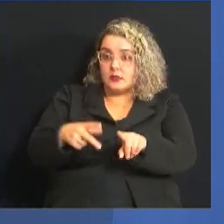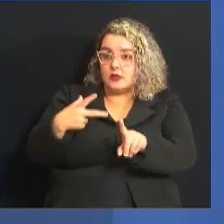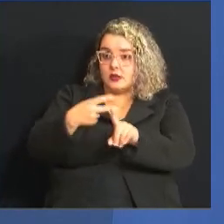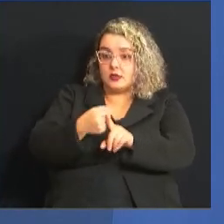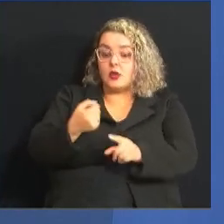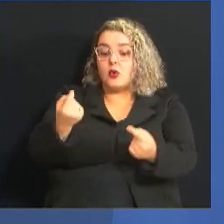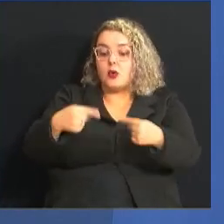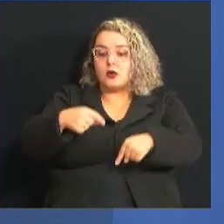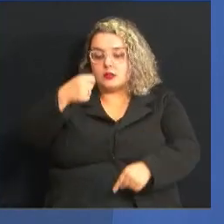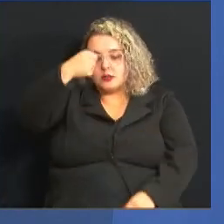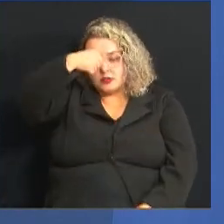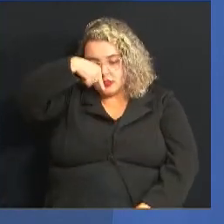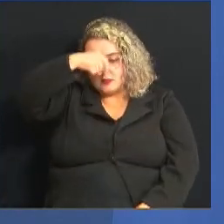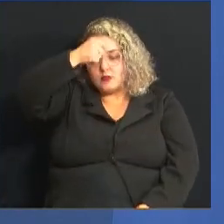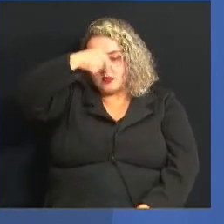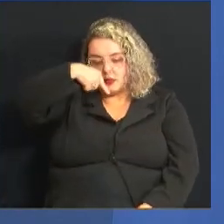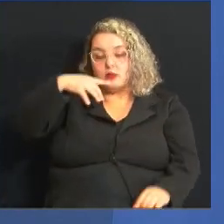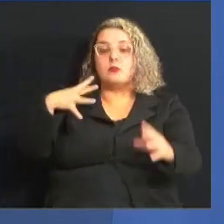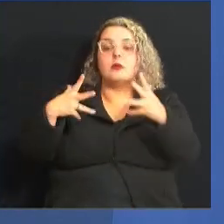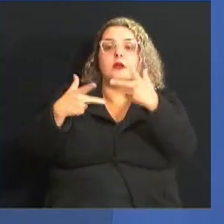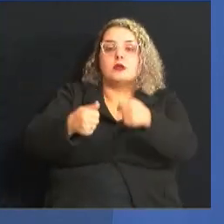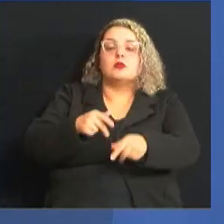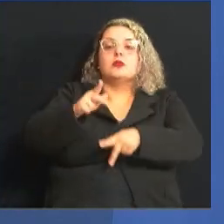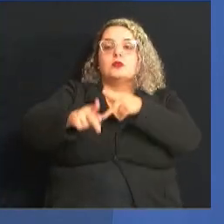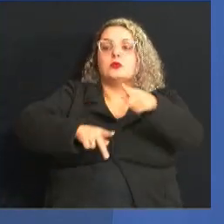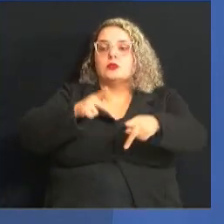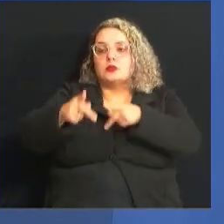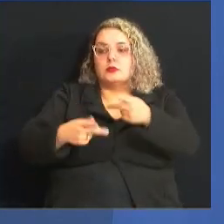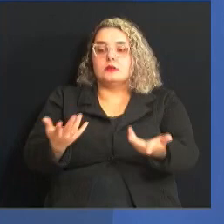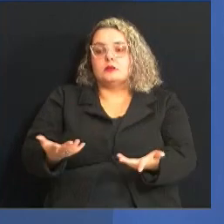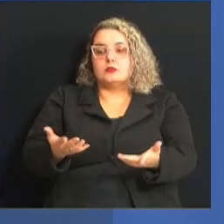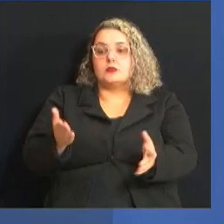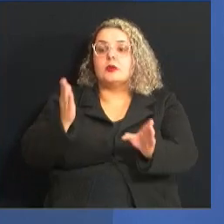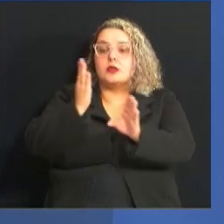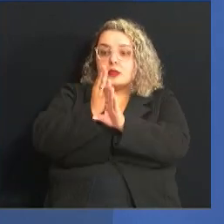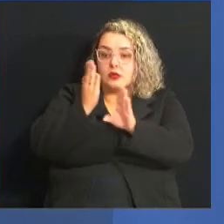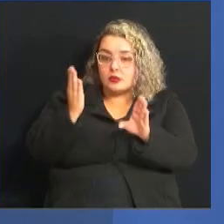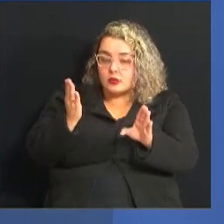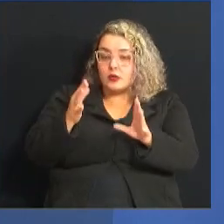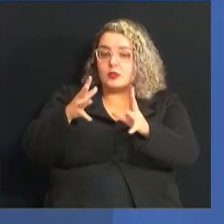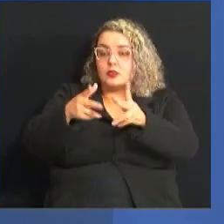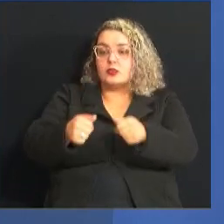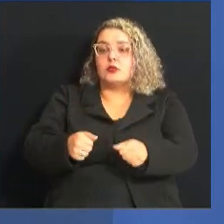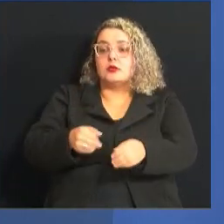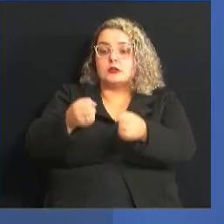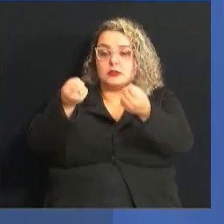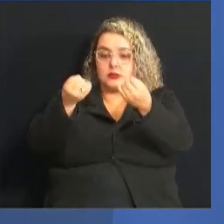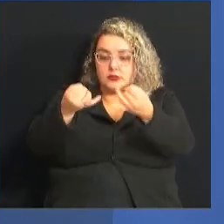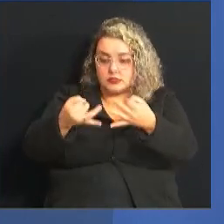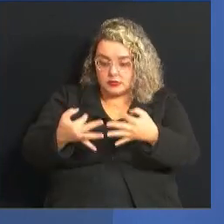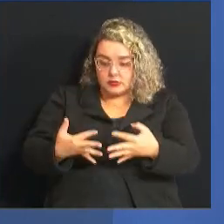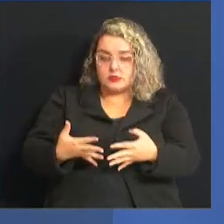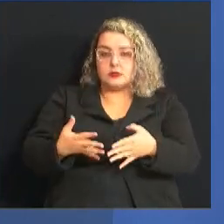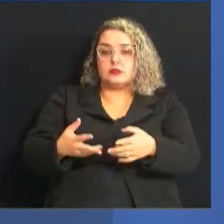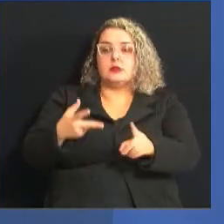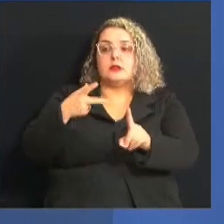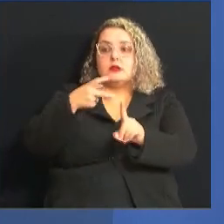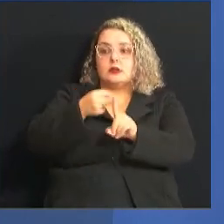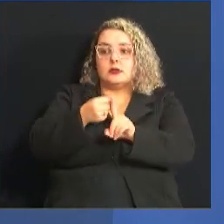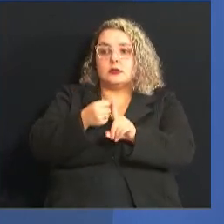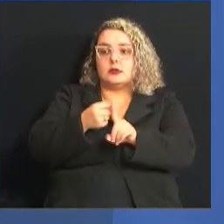gripe, que é para todos os públicos. E a gente encontra todas essas orientações em relação à vacina lá